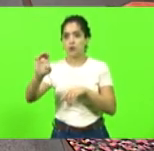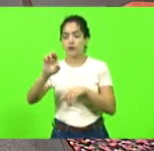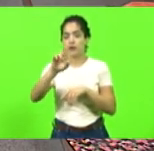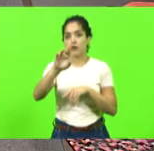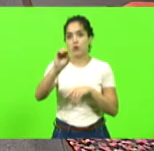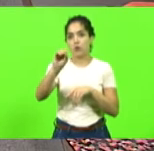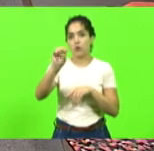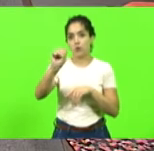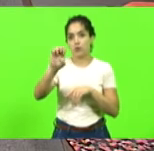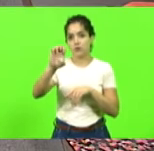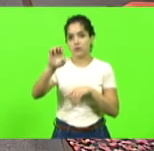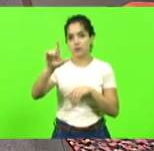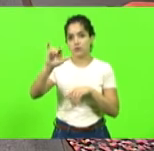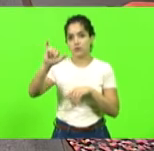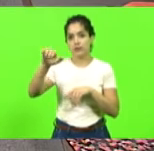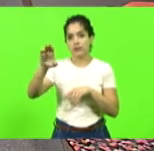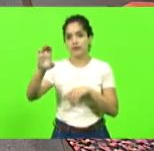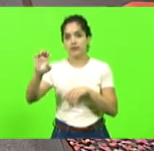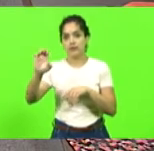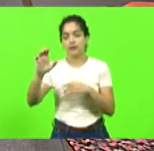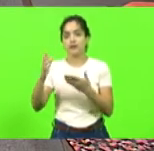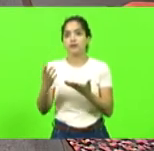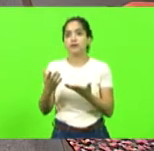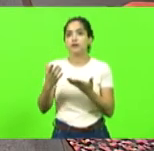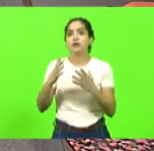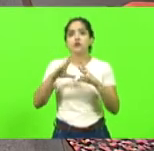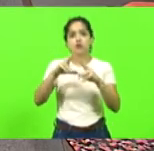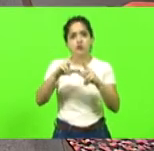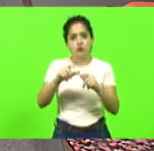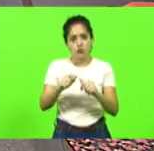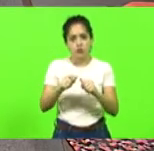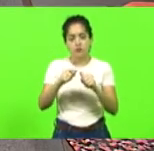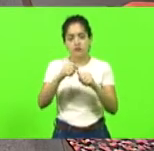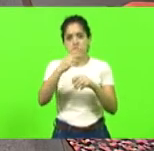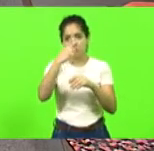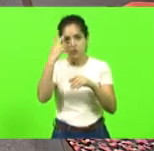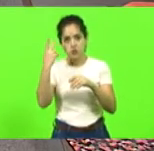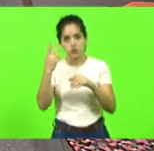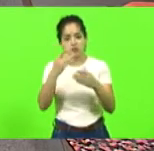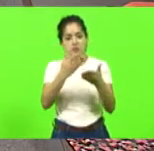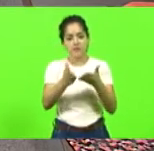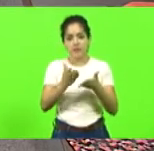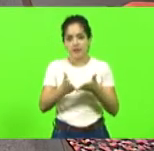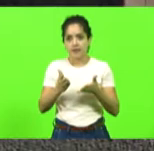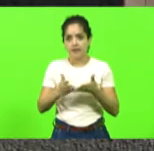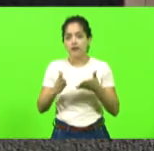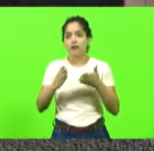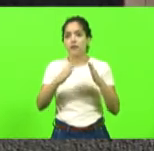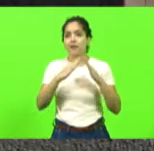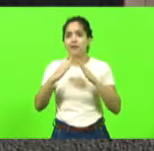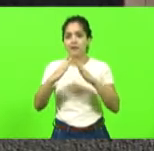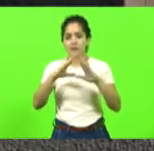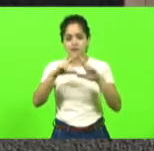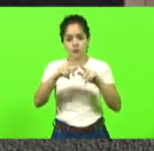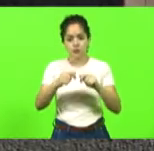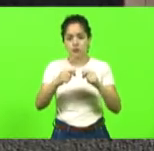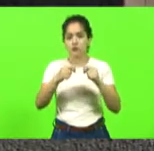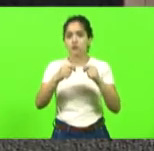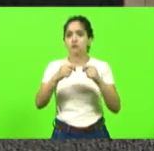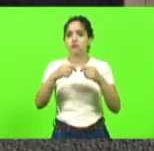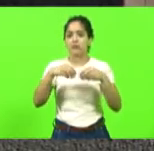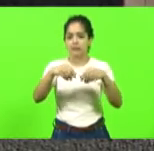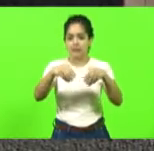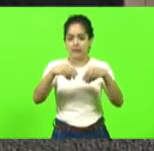companheiros e companheiras do movimento Atingidos por Barragem, esse movimento que tem uma história de luta,